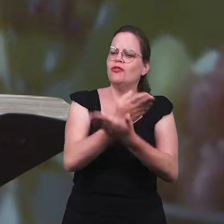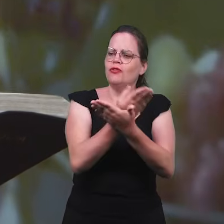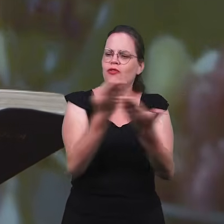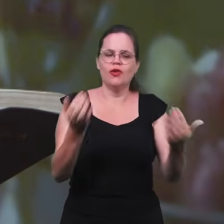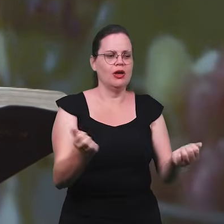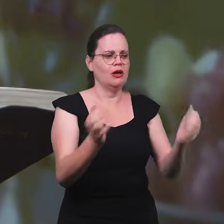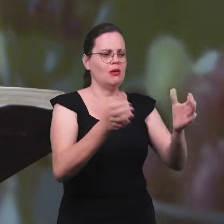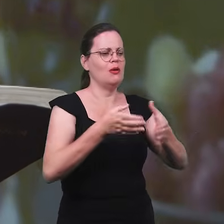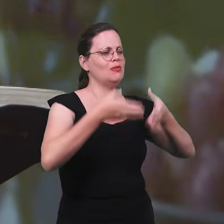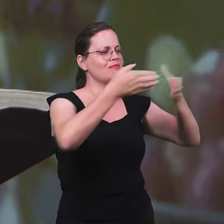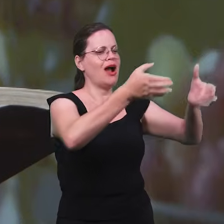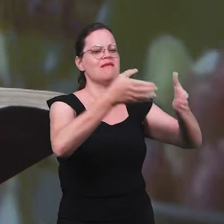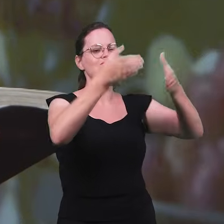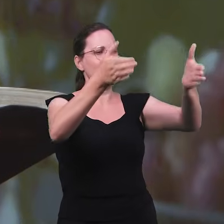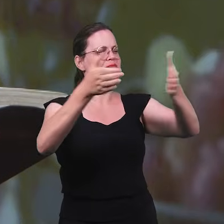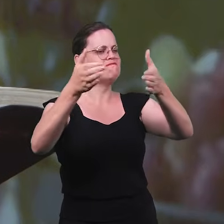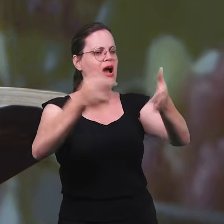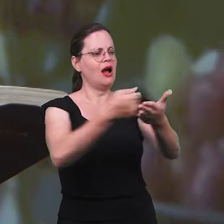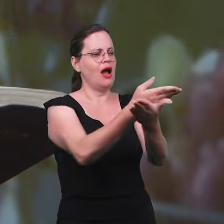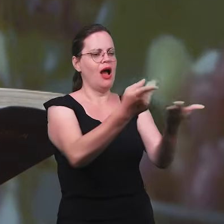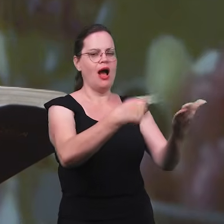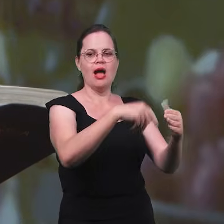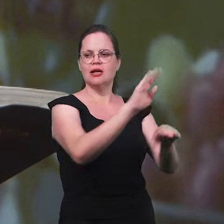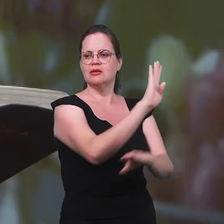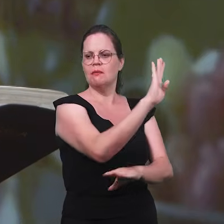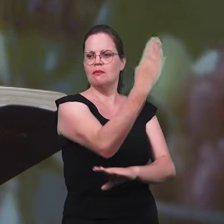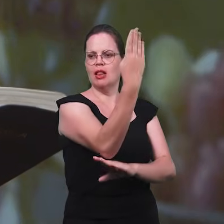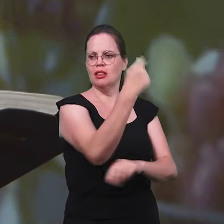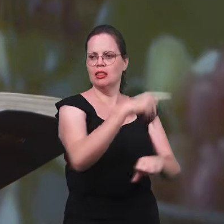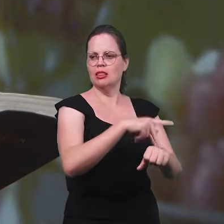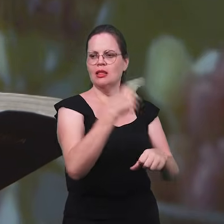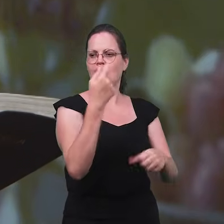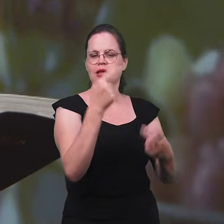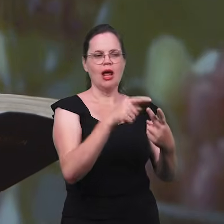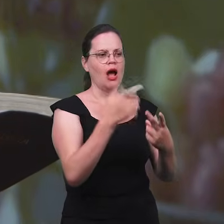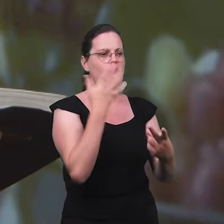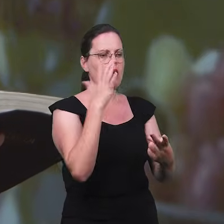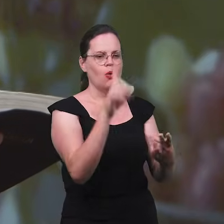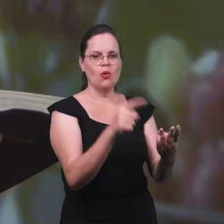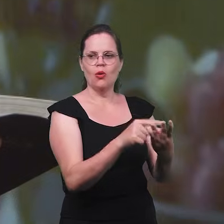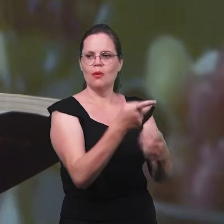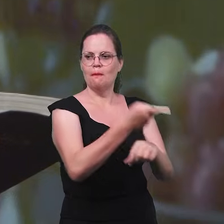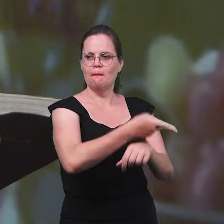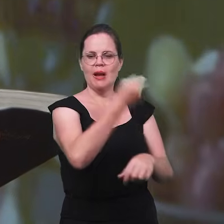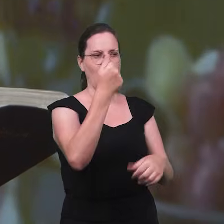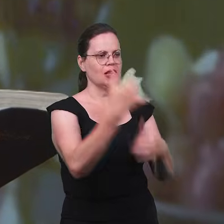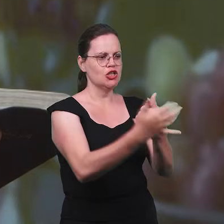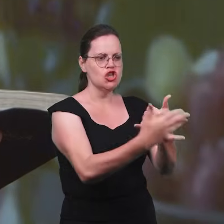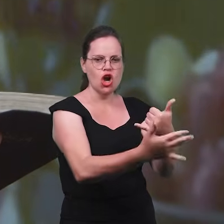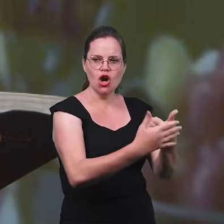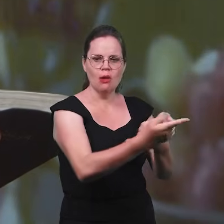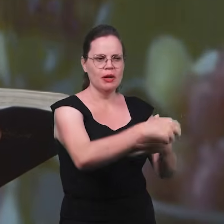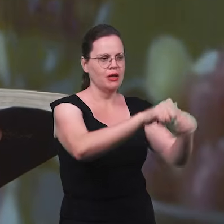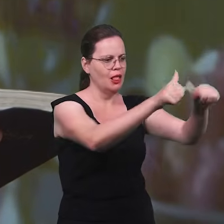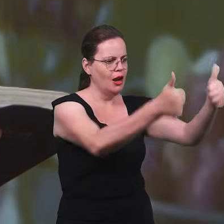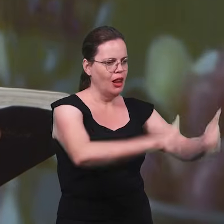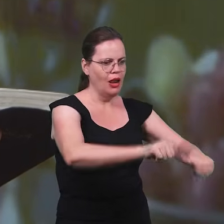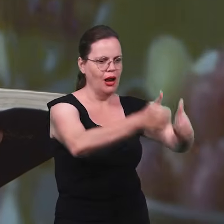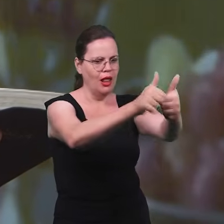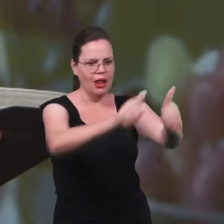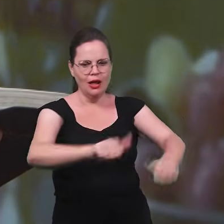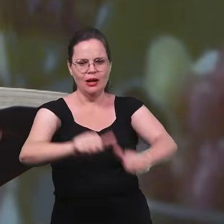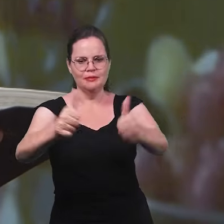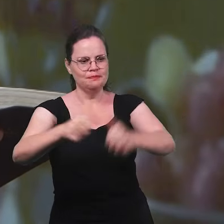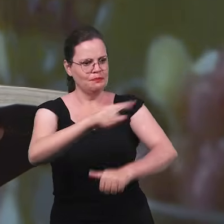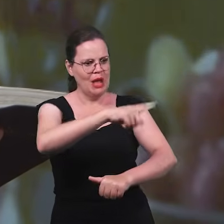deuses de prata, de ouro, de cobre, de ferro, de madeira e de pedra, que não leem, não ouvem, nem